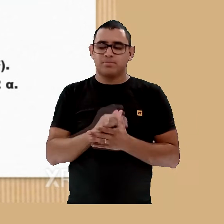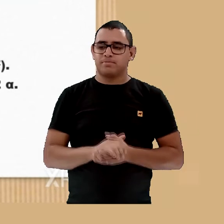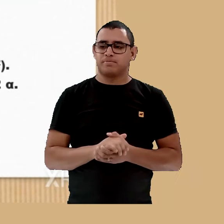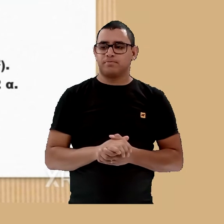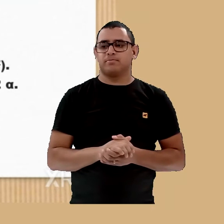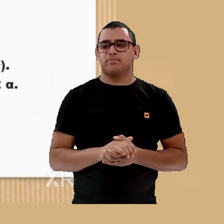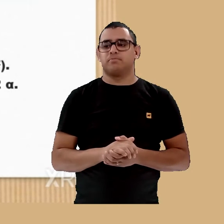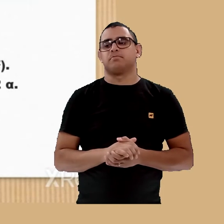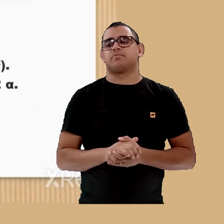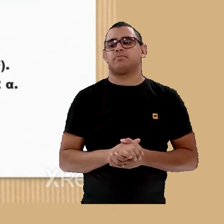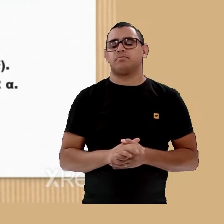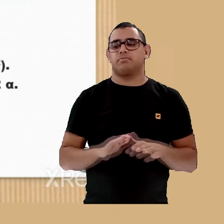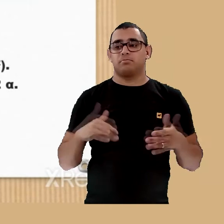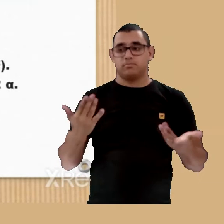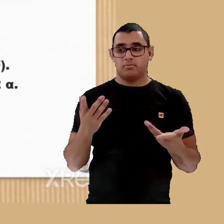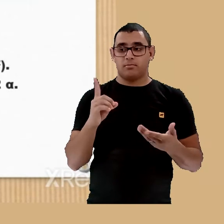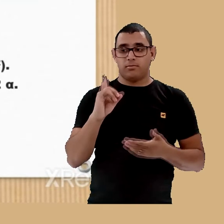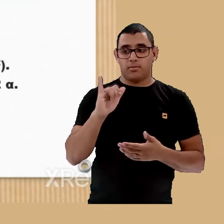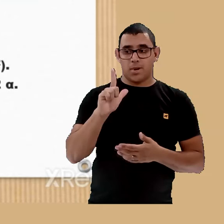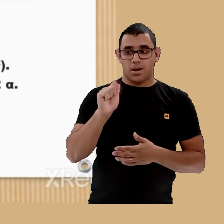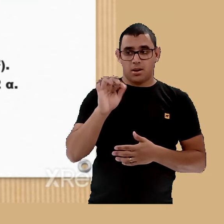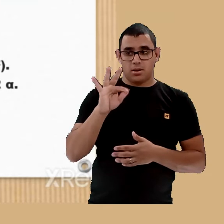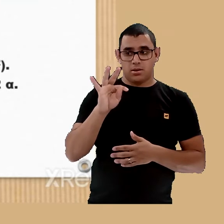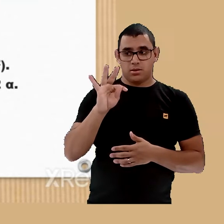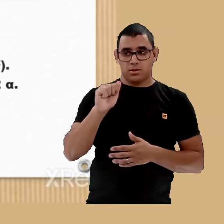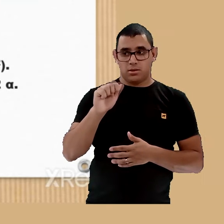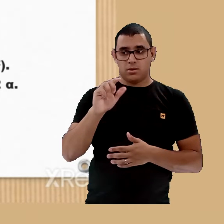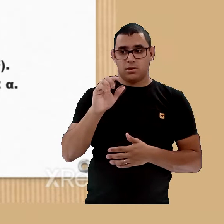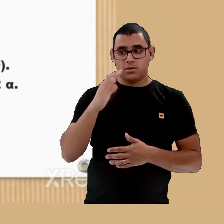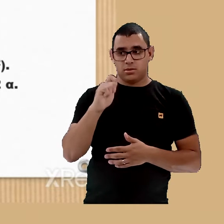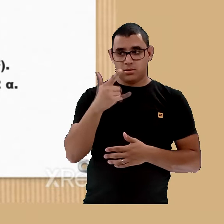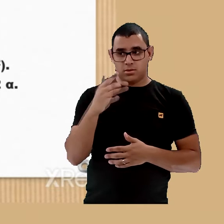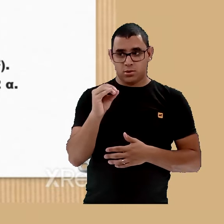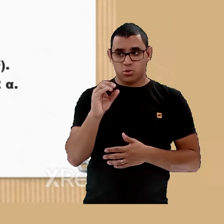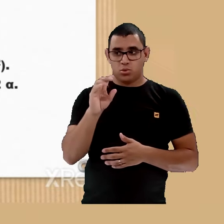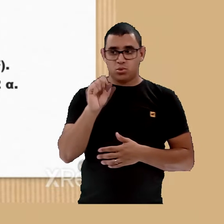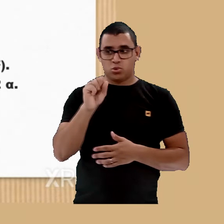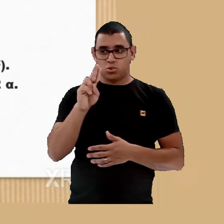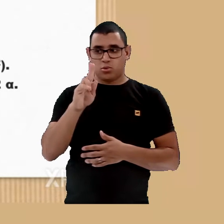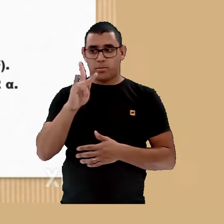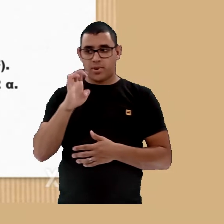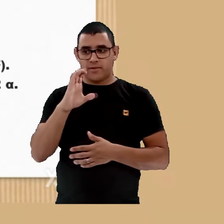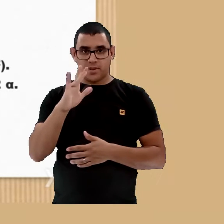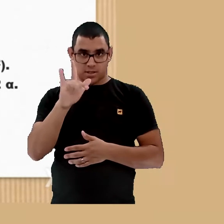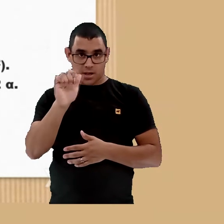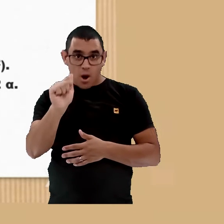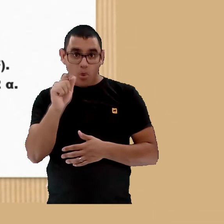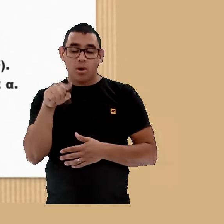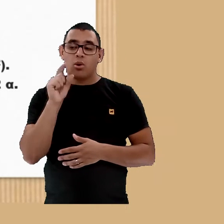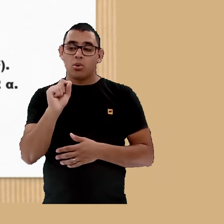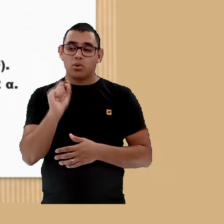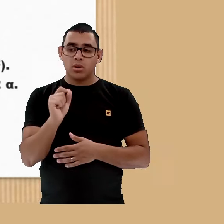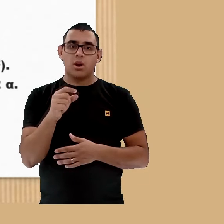A dilatação superficial. Na dilatação superficial, há dilatação em 2 dimensões e não apenas em uma, como nós